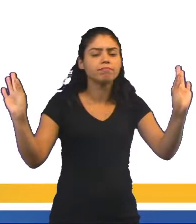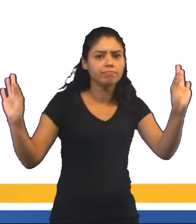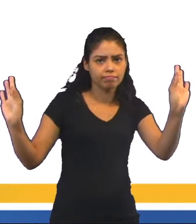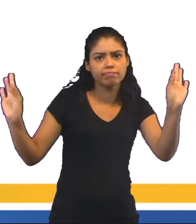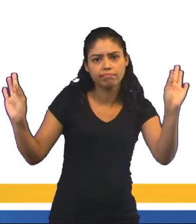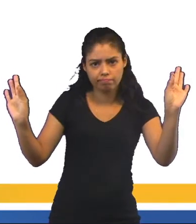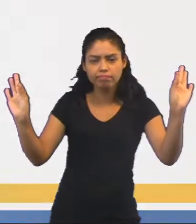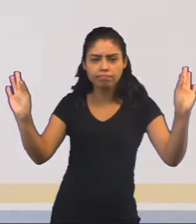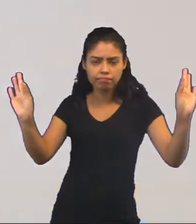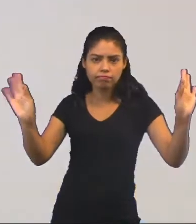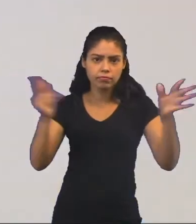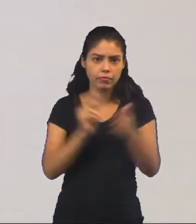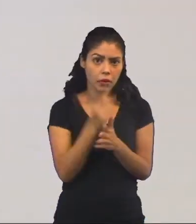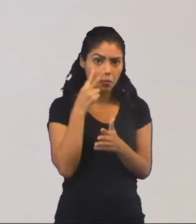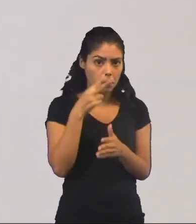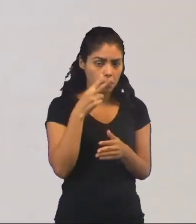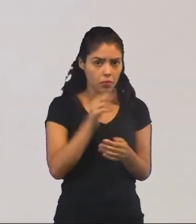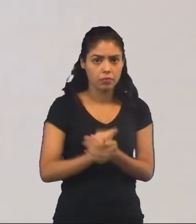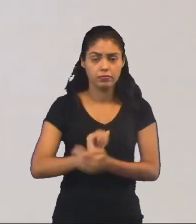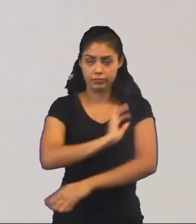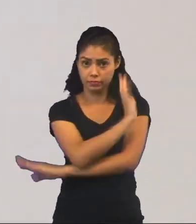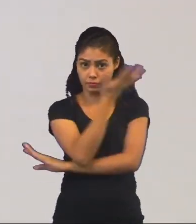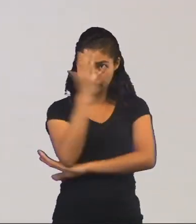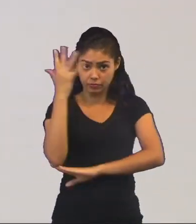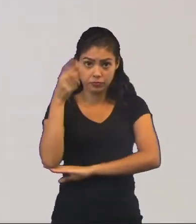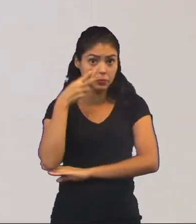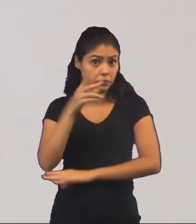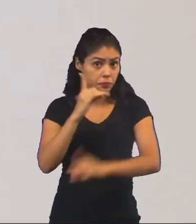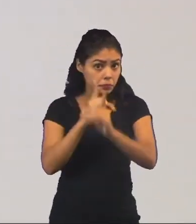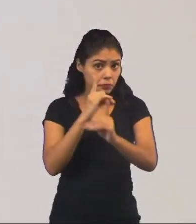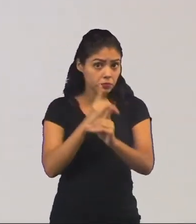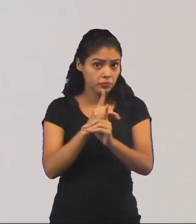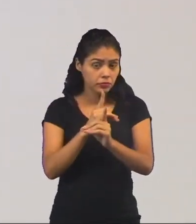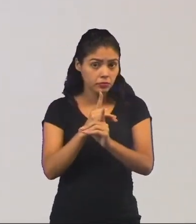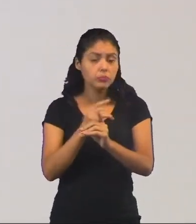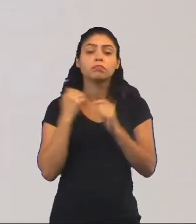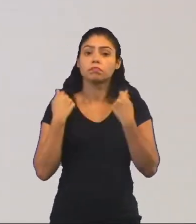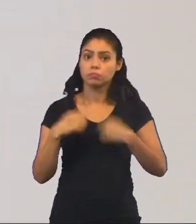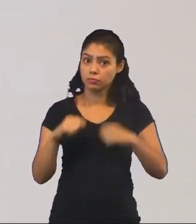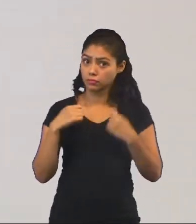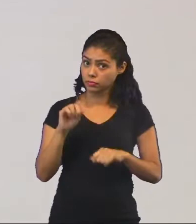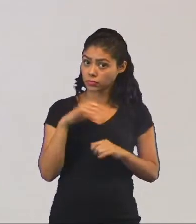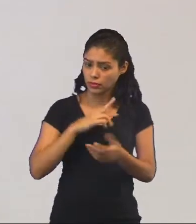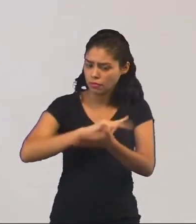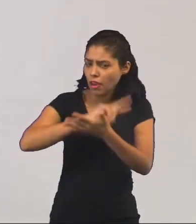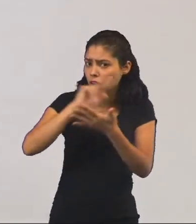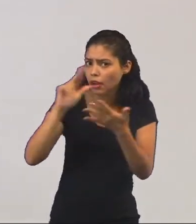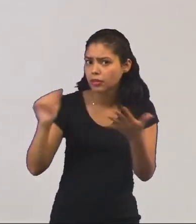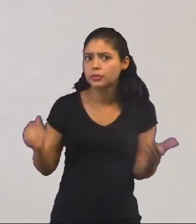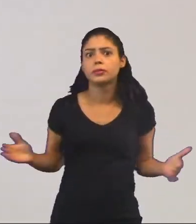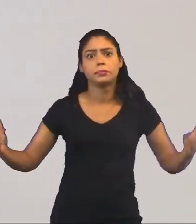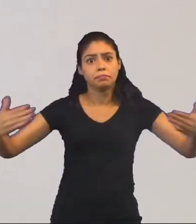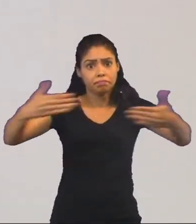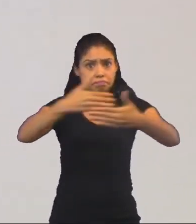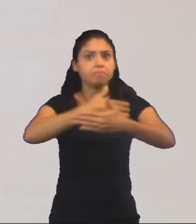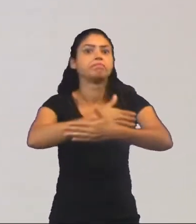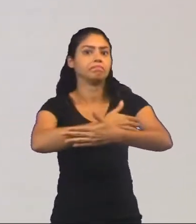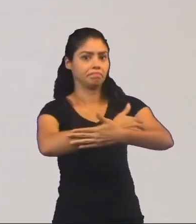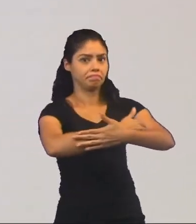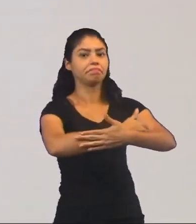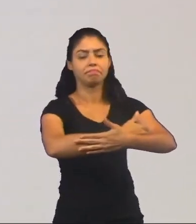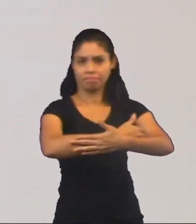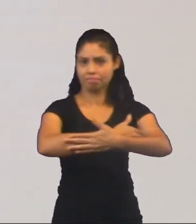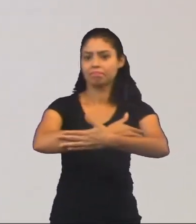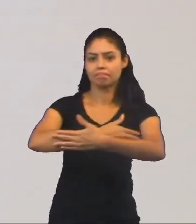medição de uma árvore. Veja que na floresta amazônica você encontra árvores que você precisa de várias pessoas para conseguir dar um abraço